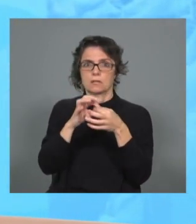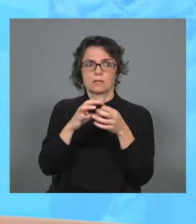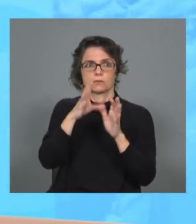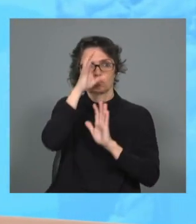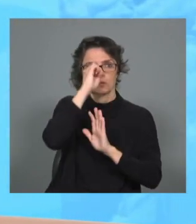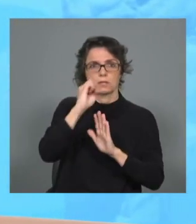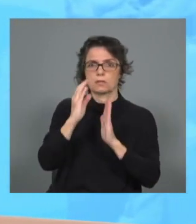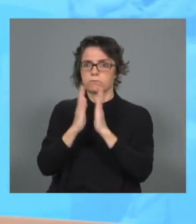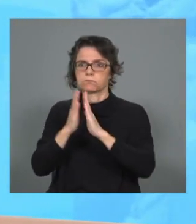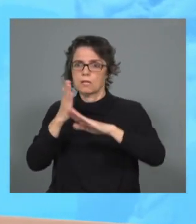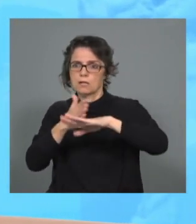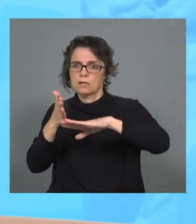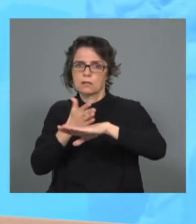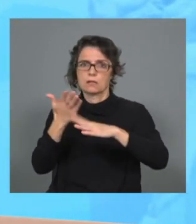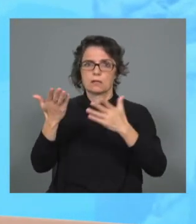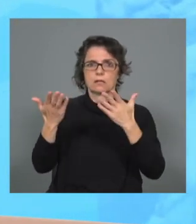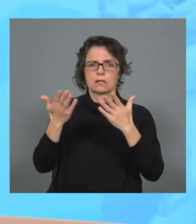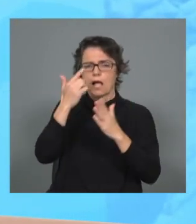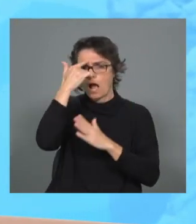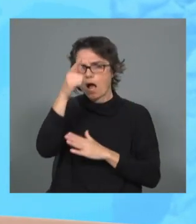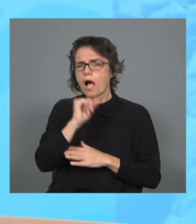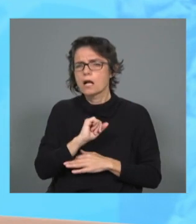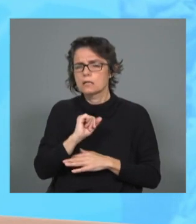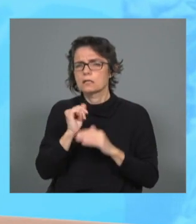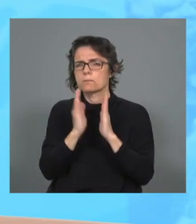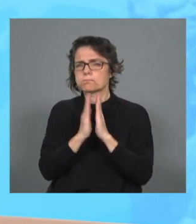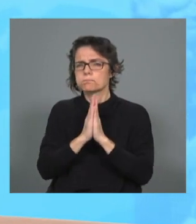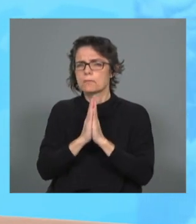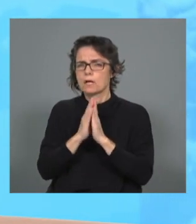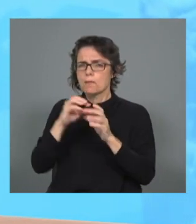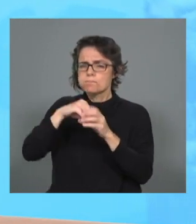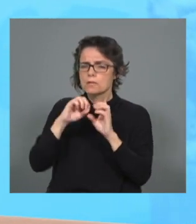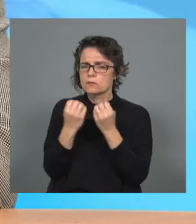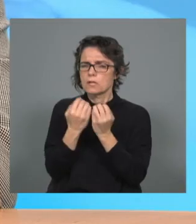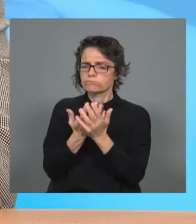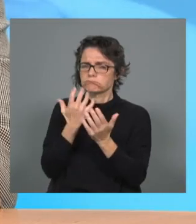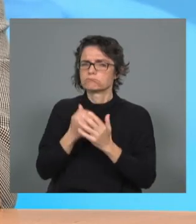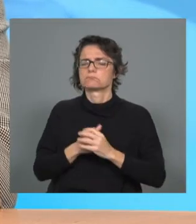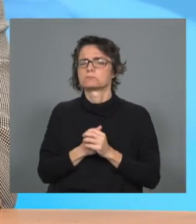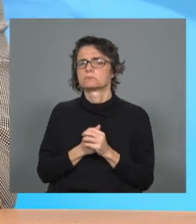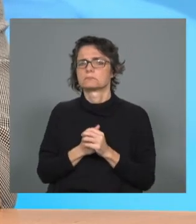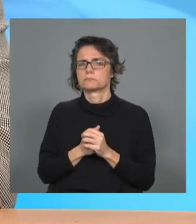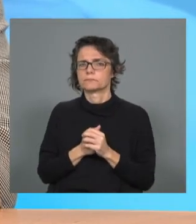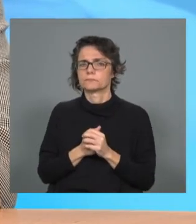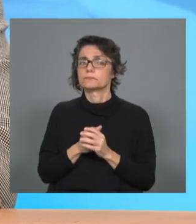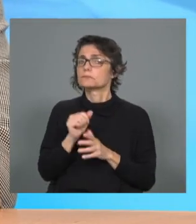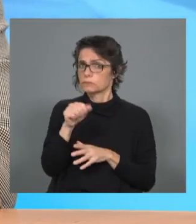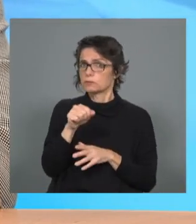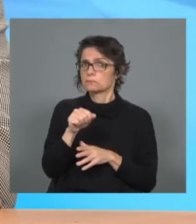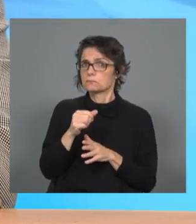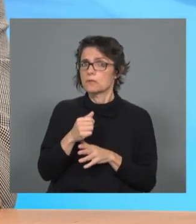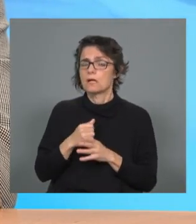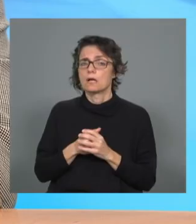a religião a ter uma componente social muito forte. Sem dúvida. É curioso